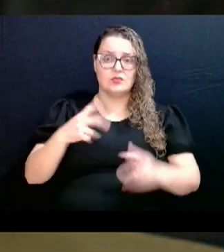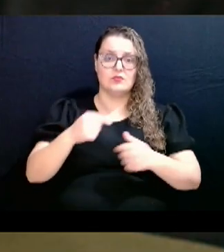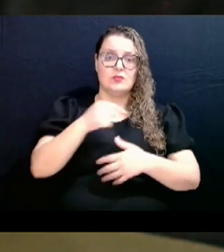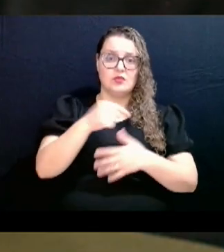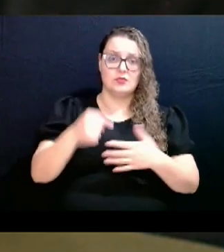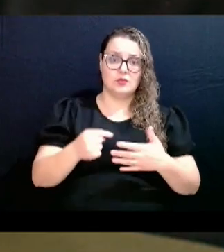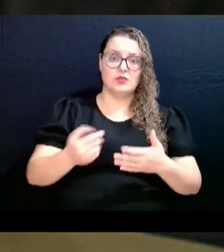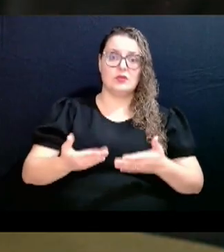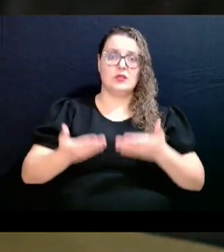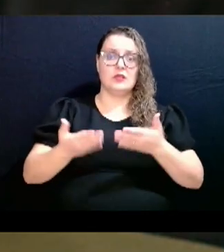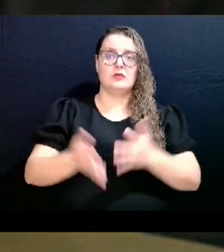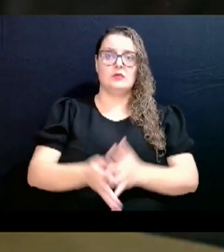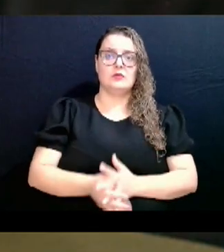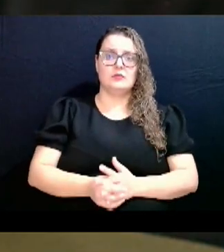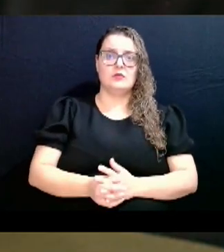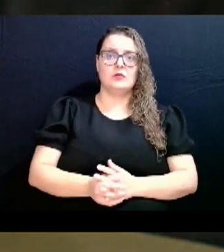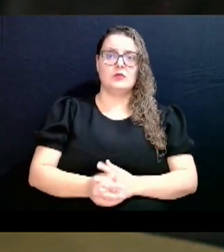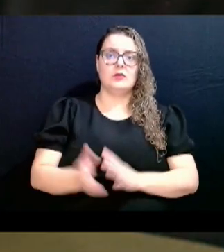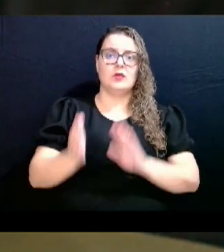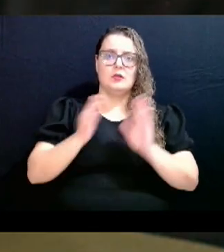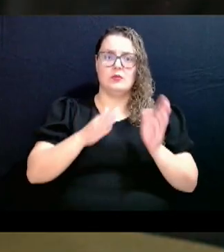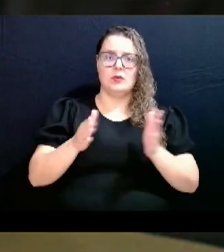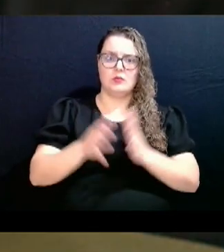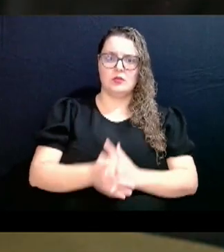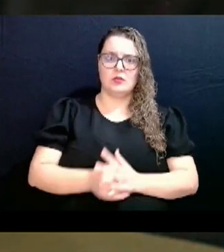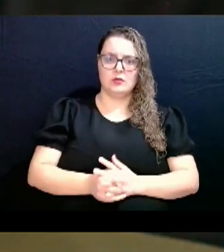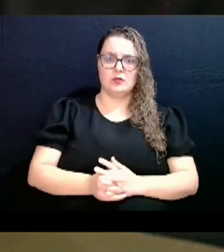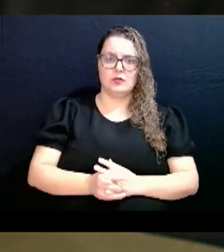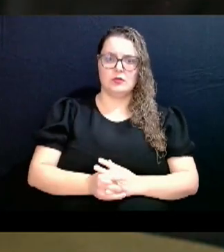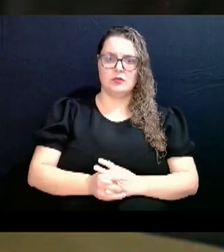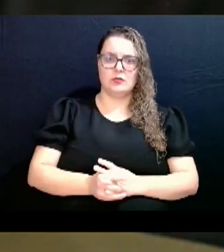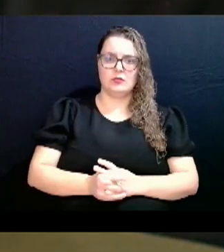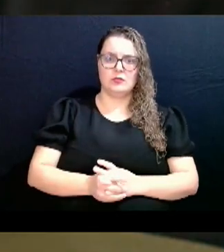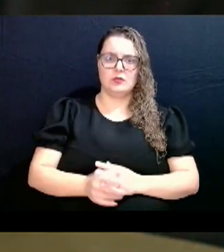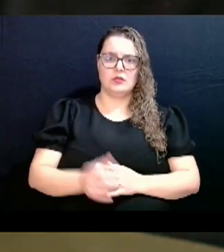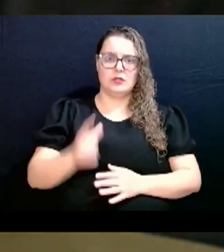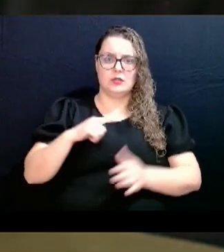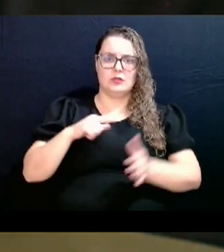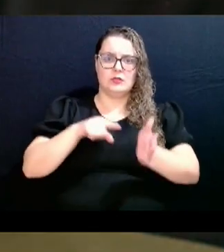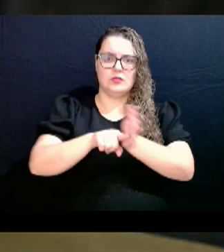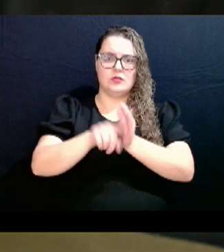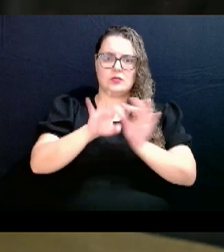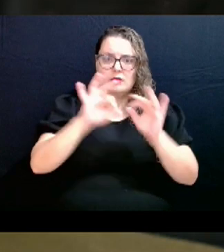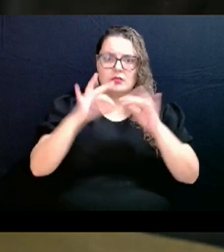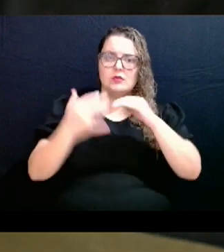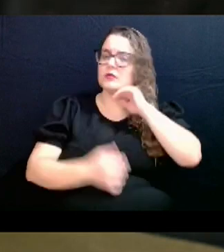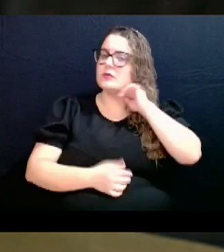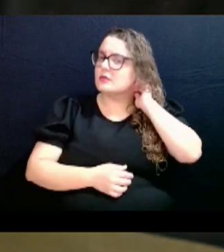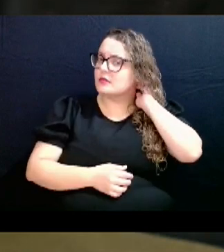aqui. Produção, nós temos alguma pergunta de telespectador? Se tiver, manda para a